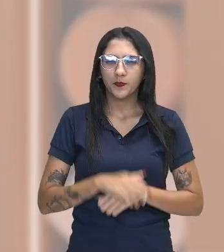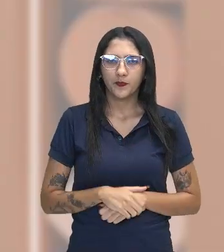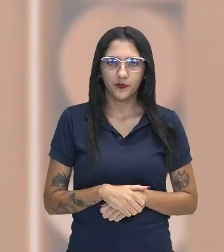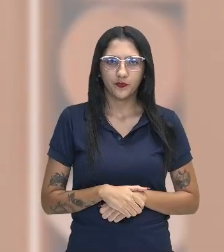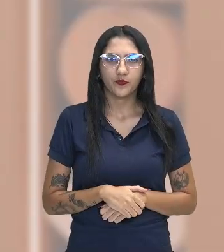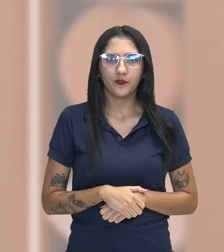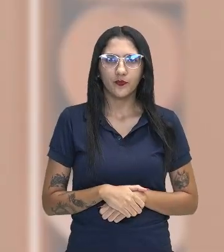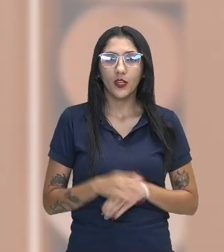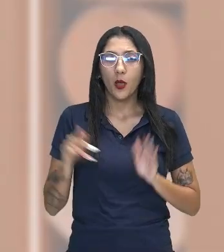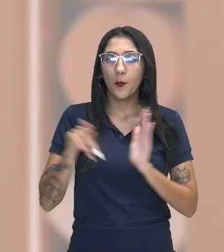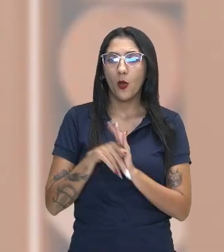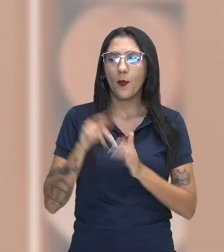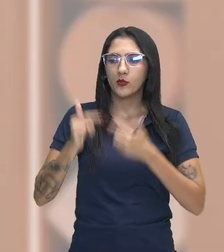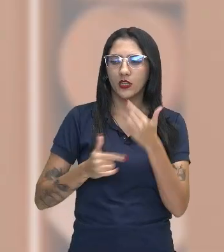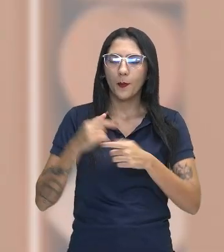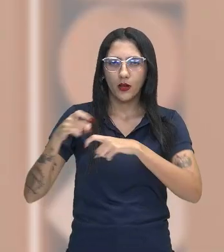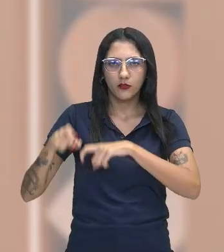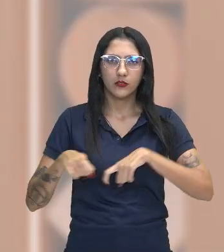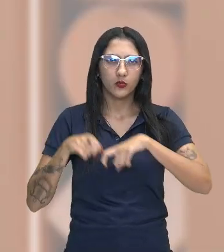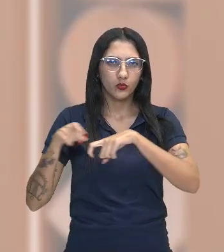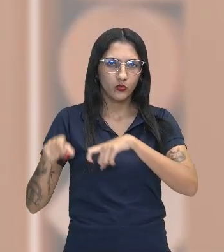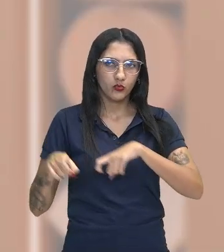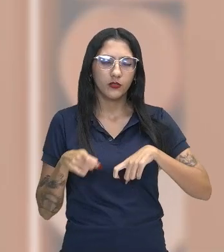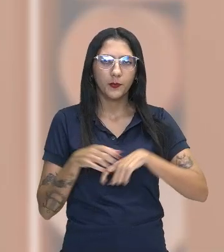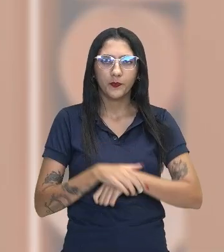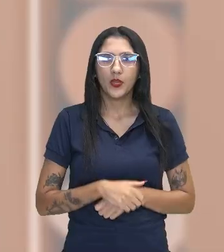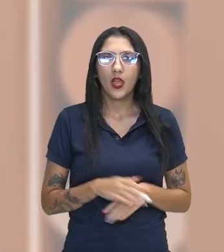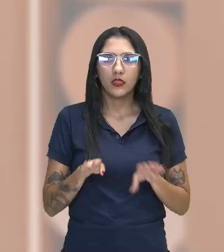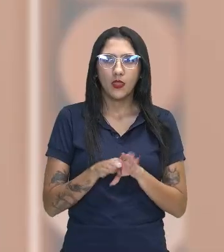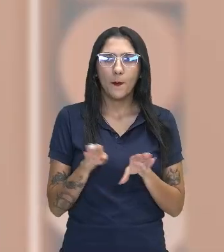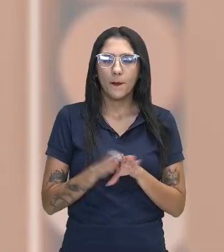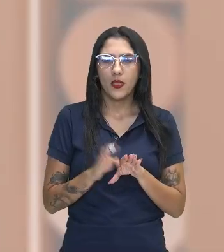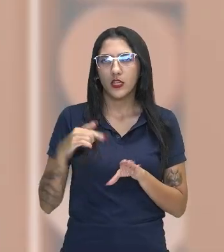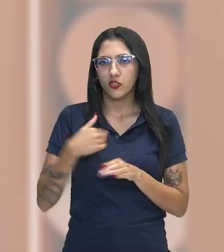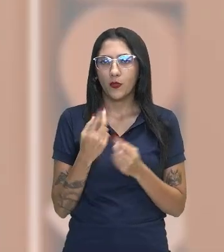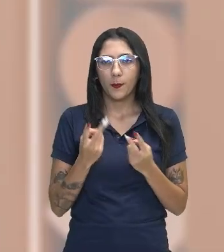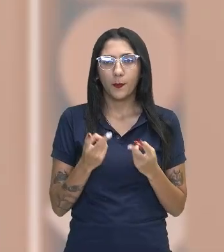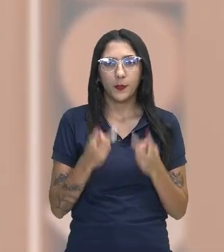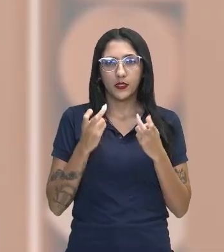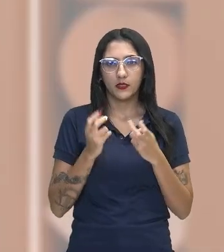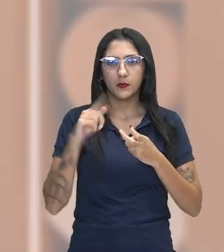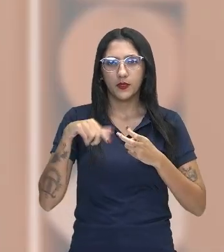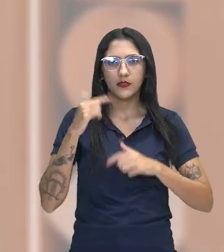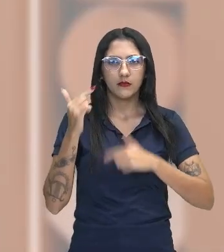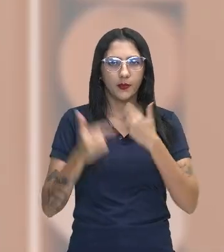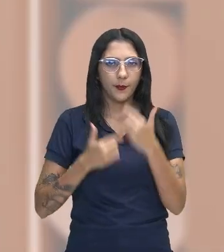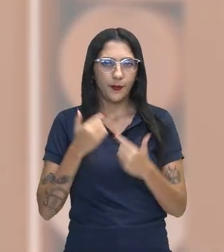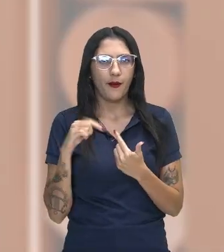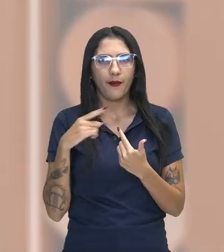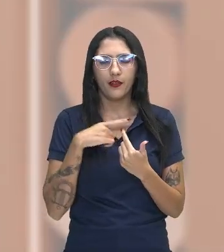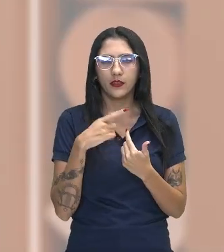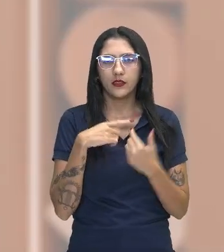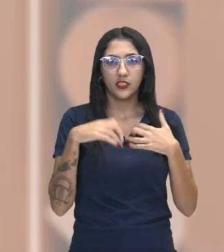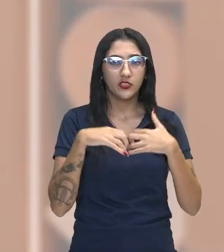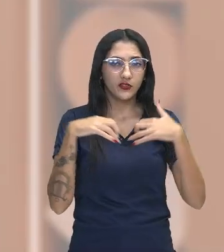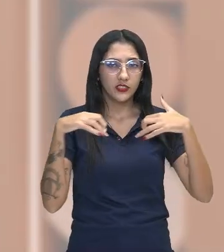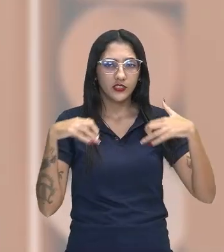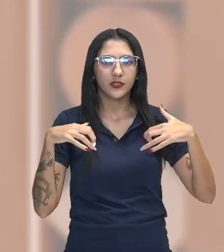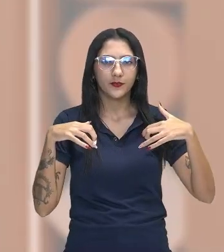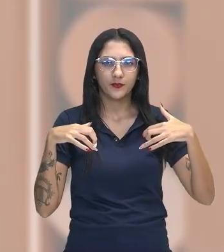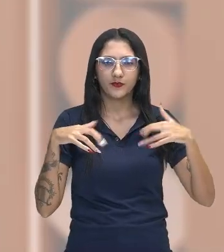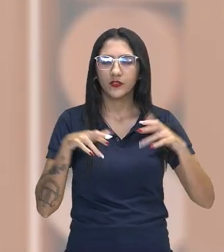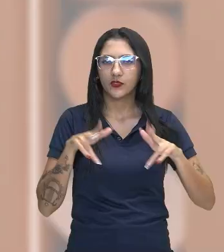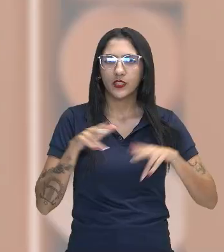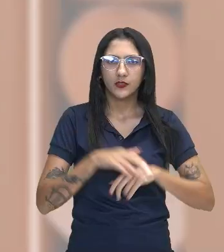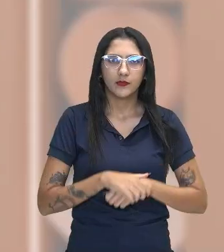de agricultura, tá? Então, a gente também verifica que a agricultura ela vai estar dividida, tá? Então, vamos